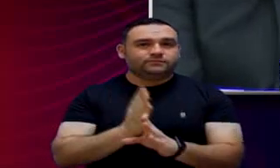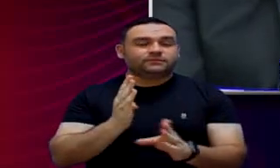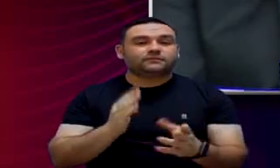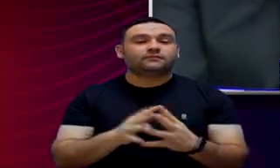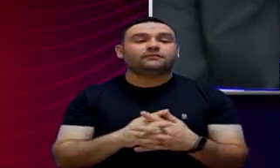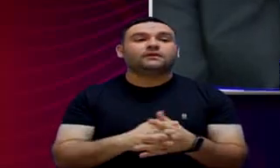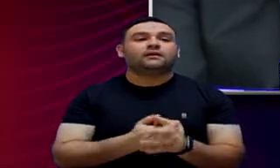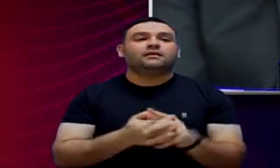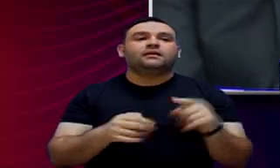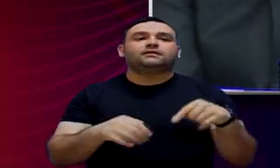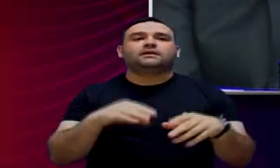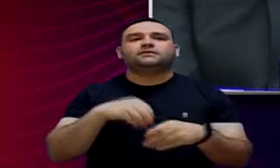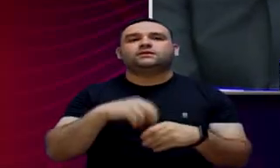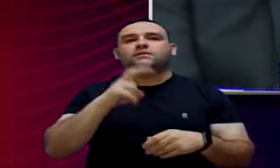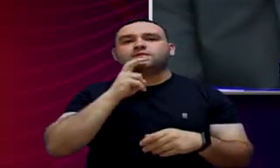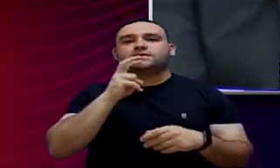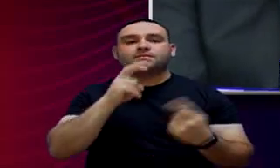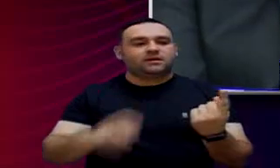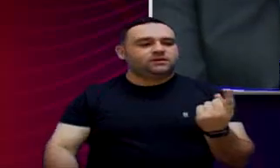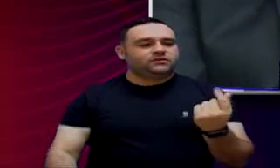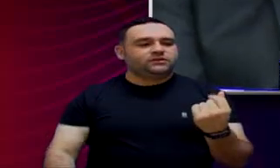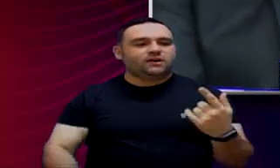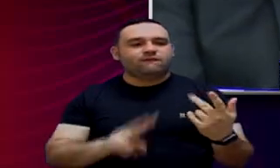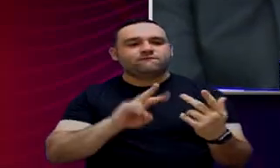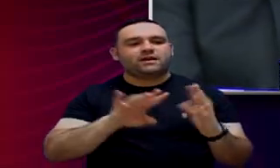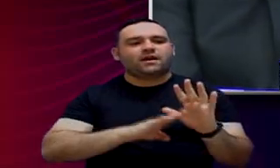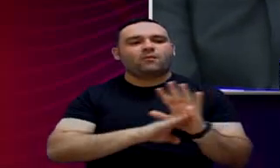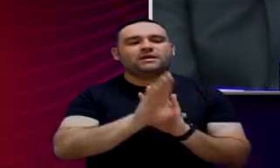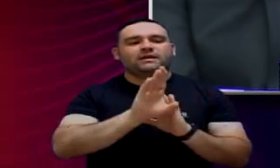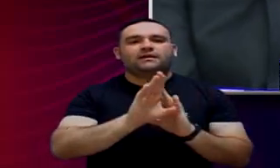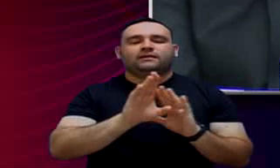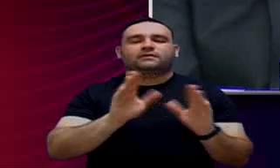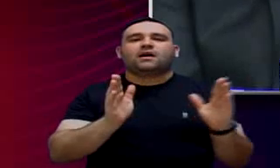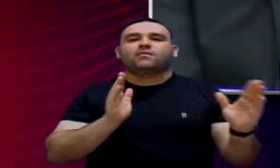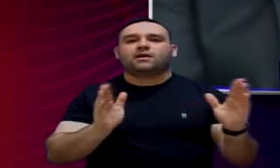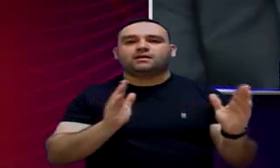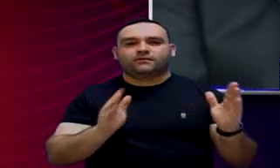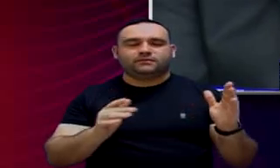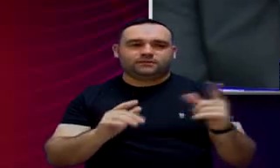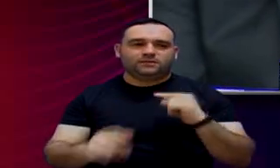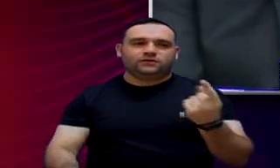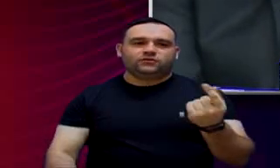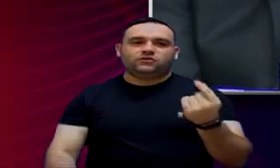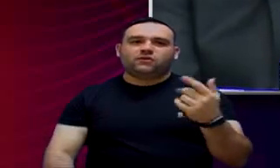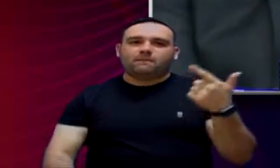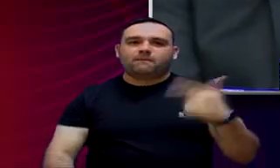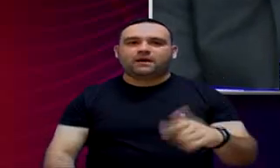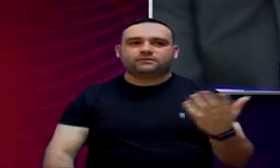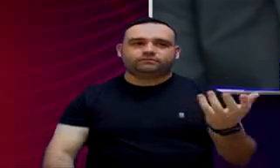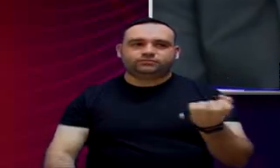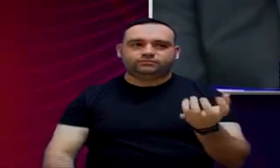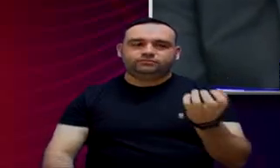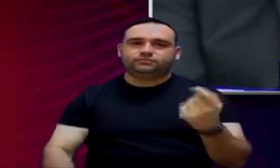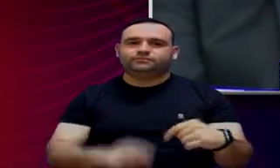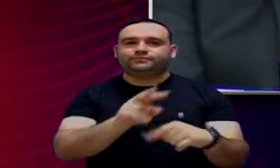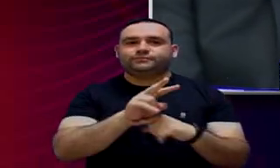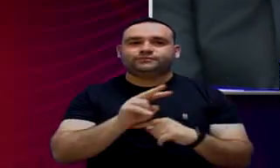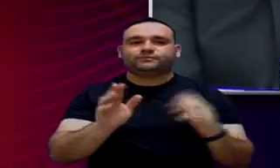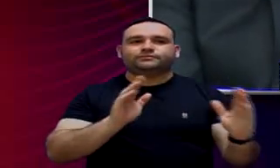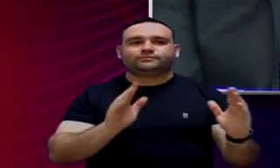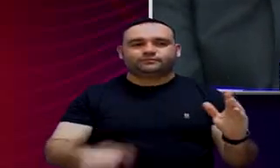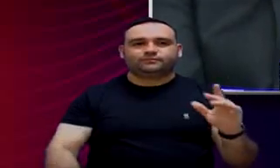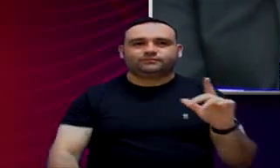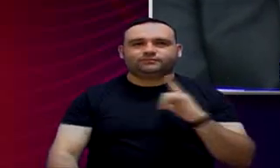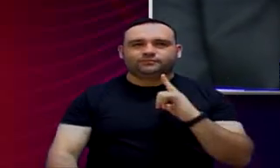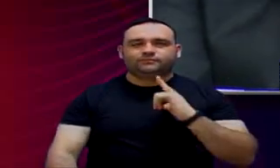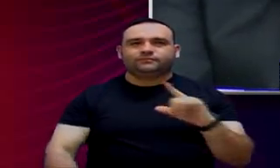em Sorocaba que os valores irão aumentar de arrecada de vir recurso dos empréstimos justo nessas datas